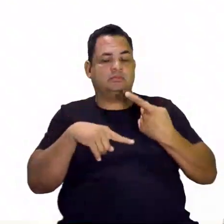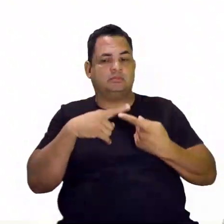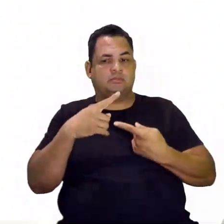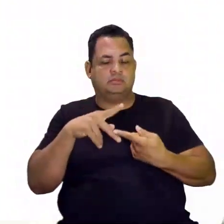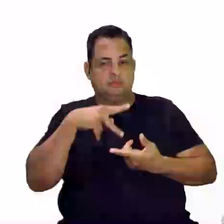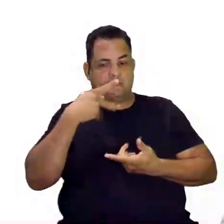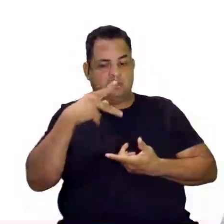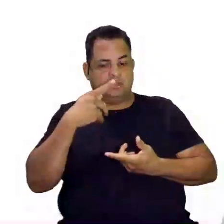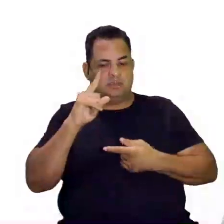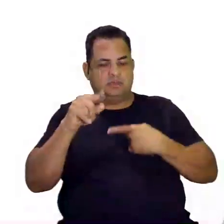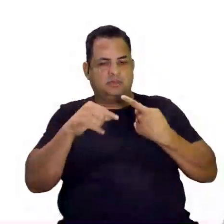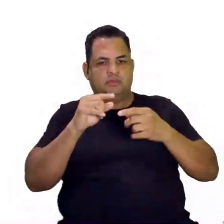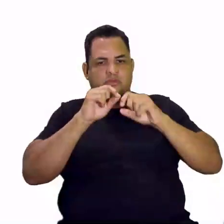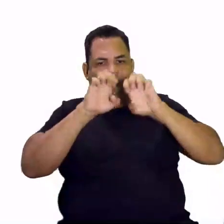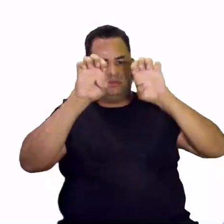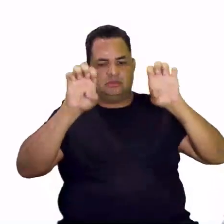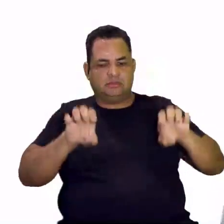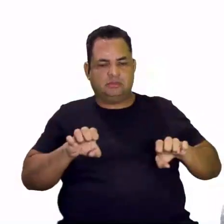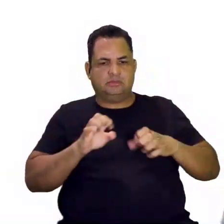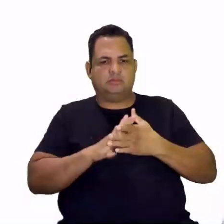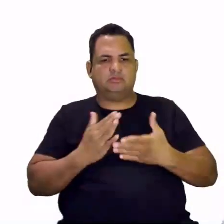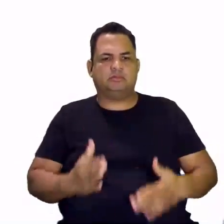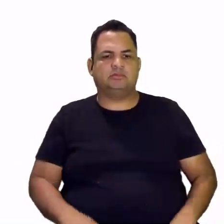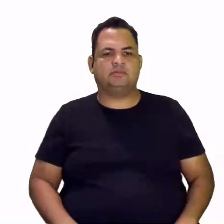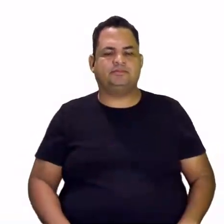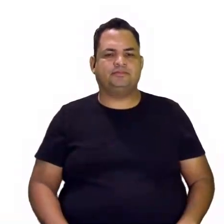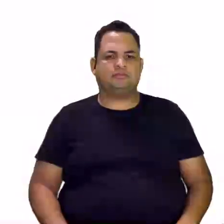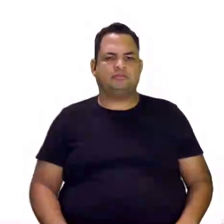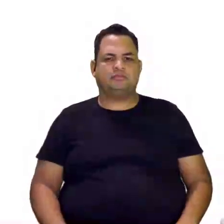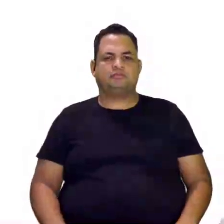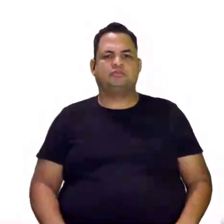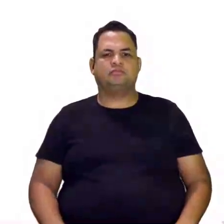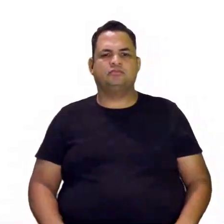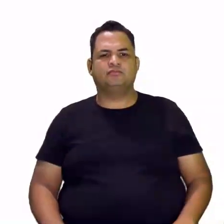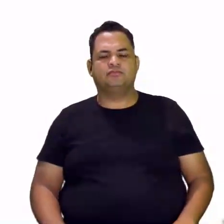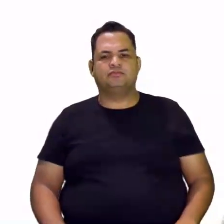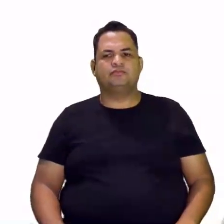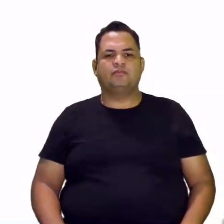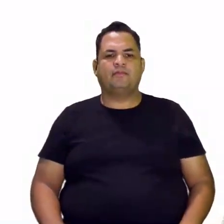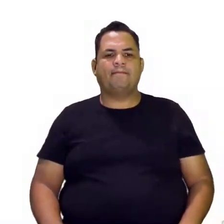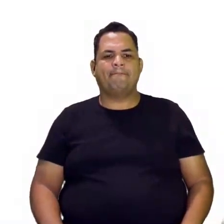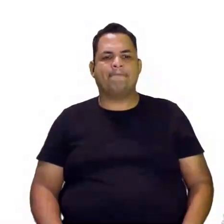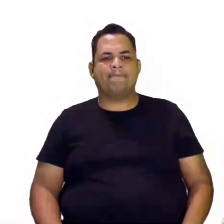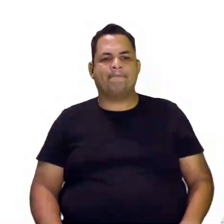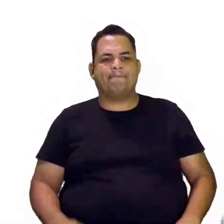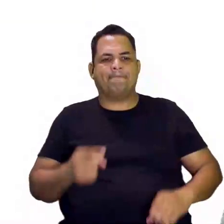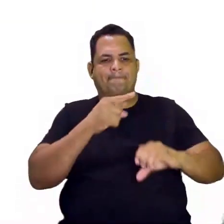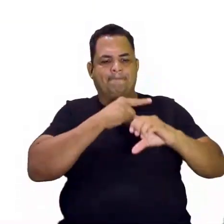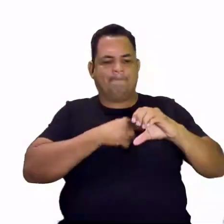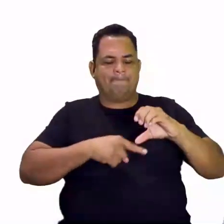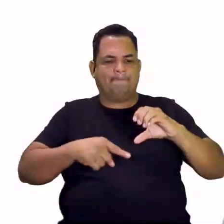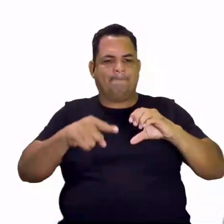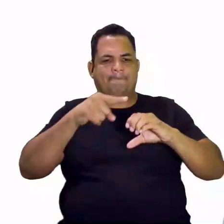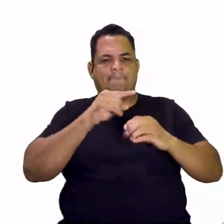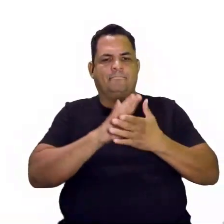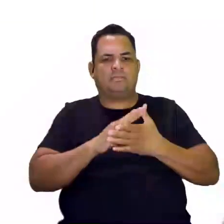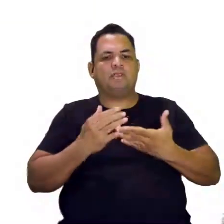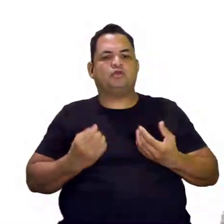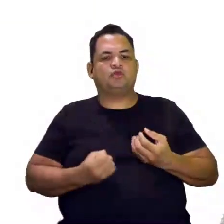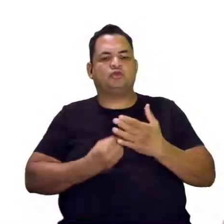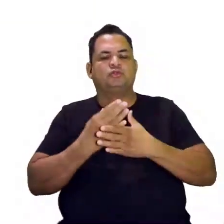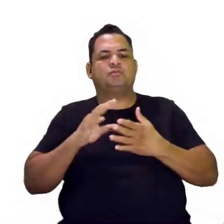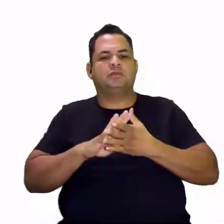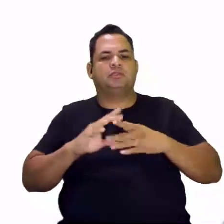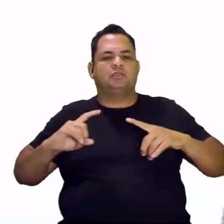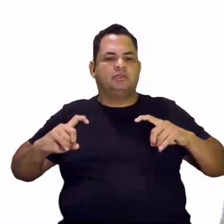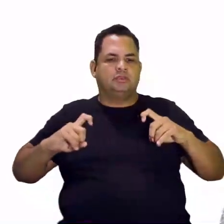celular também mais pra frente, só que ela está presente no grupo dos vegetais. Então, parede celular vai aparecer tanto nas bactérias